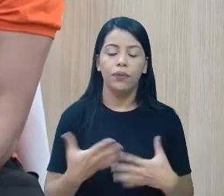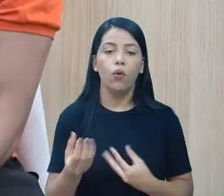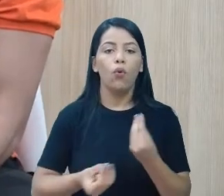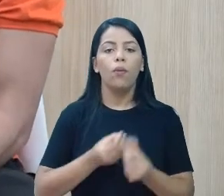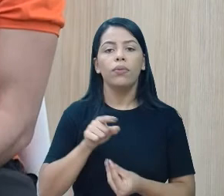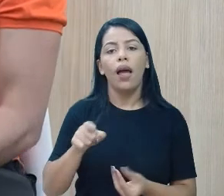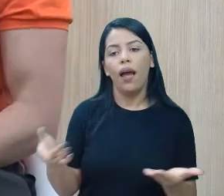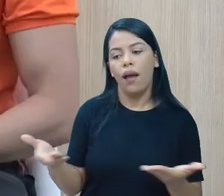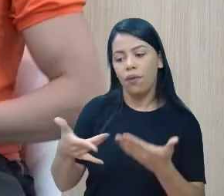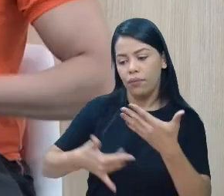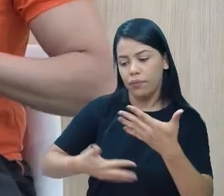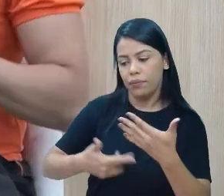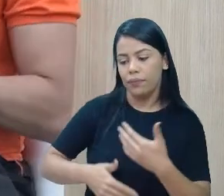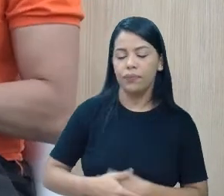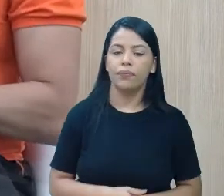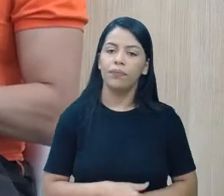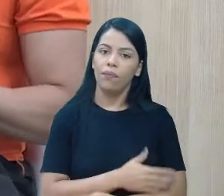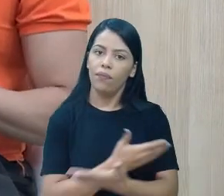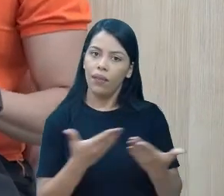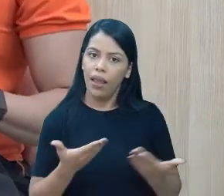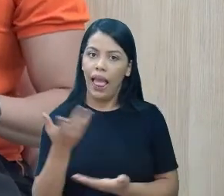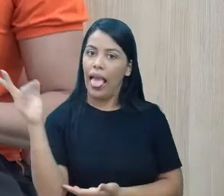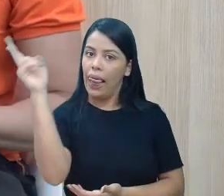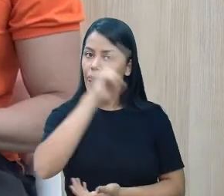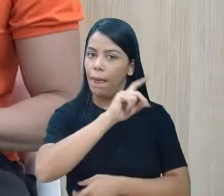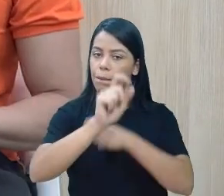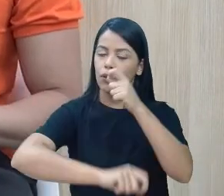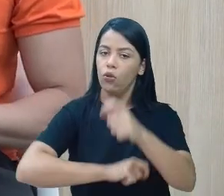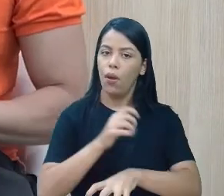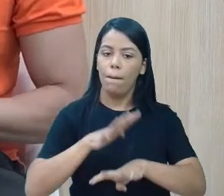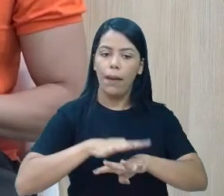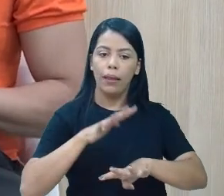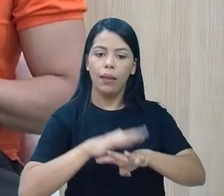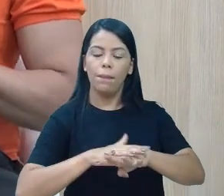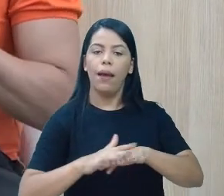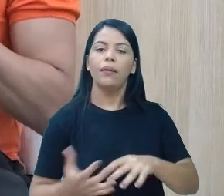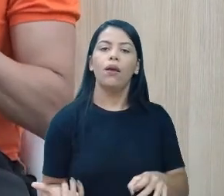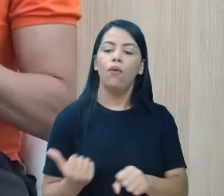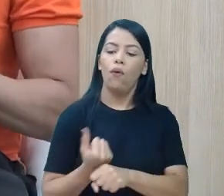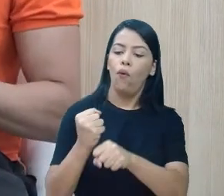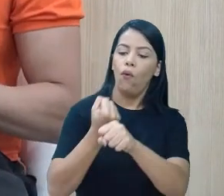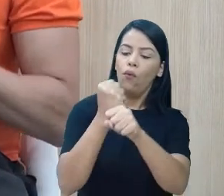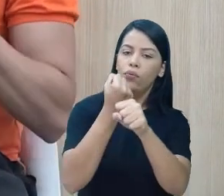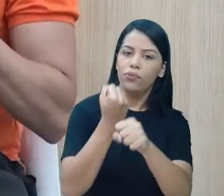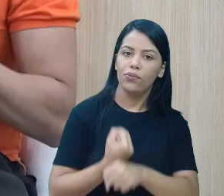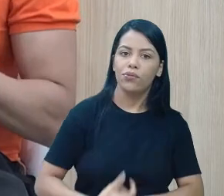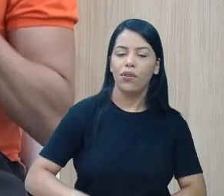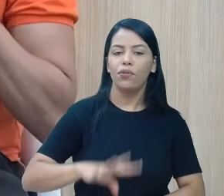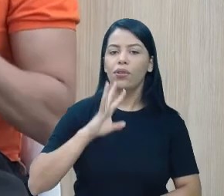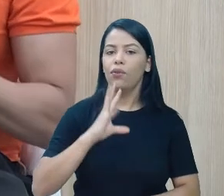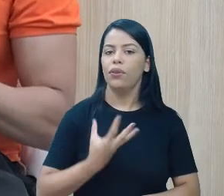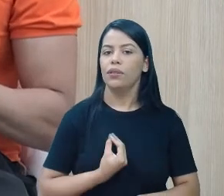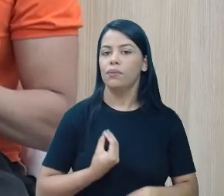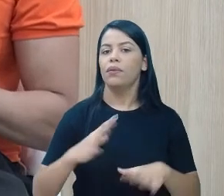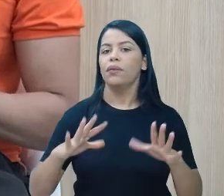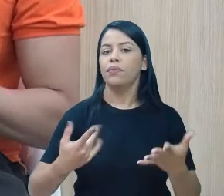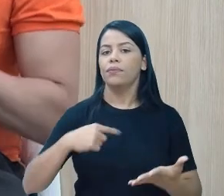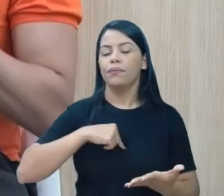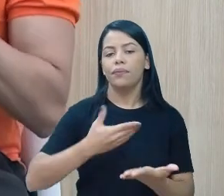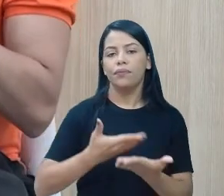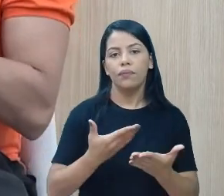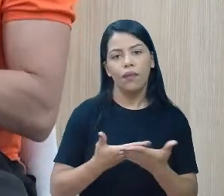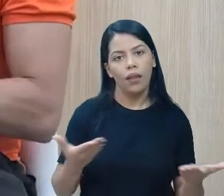Pessoal, lembre-se que a matemática é uma construção de conhecimento, tá bom? Então, começamos aqui, tivemos essa aula